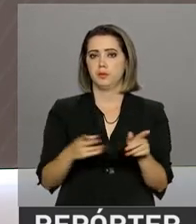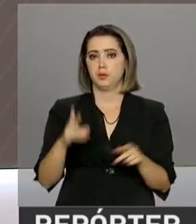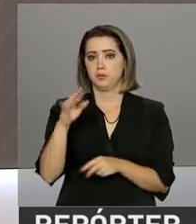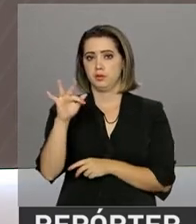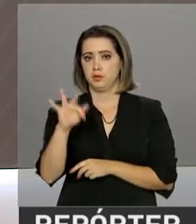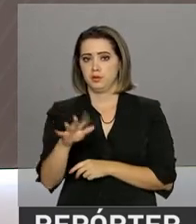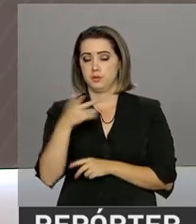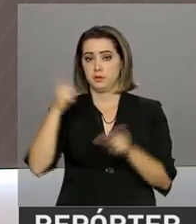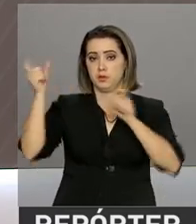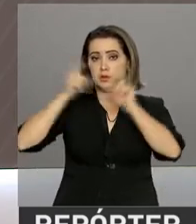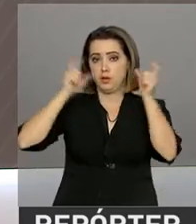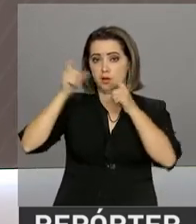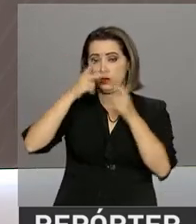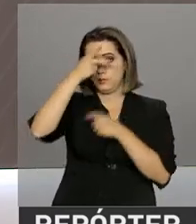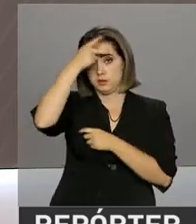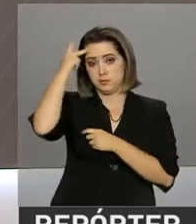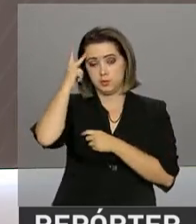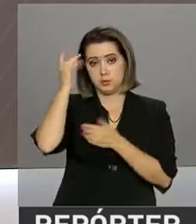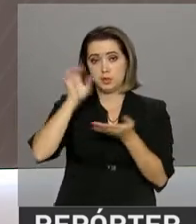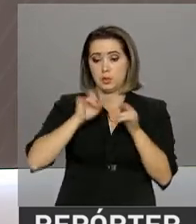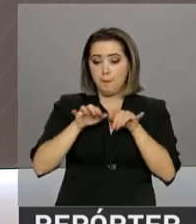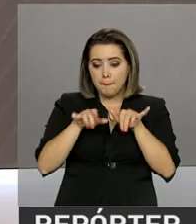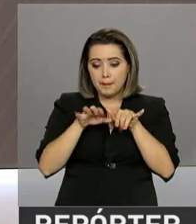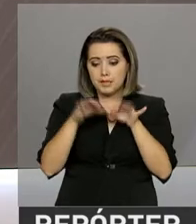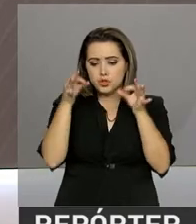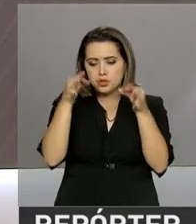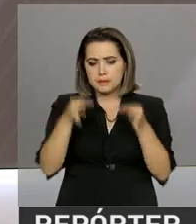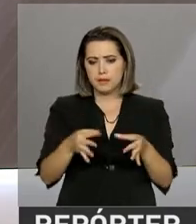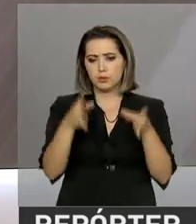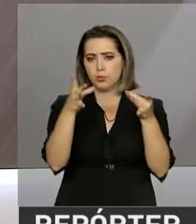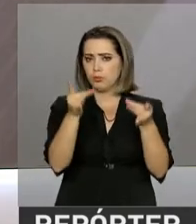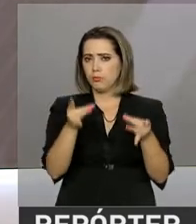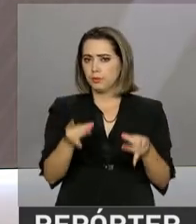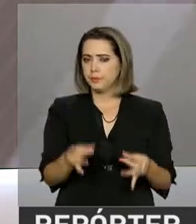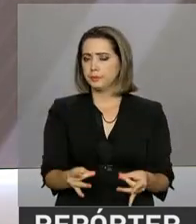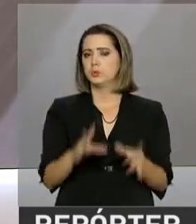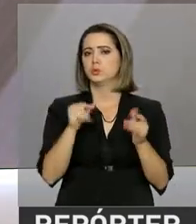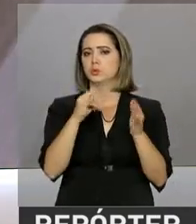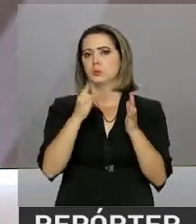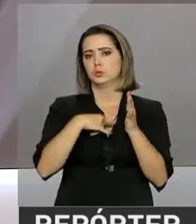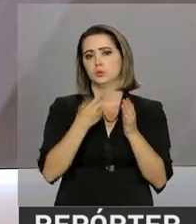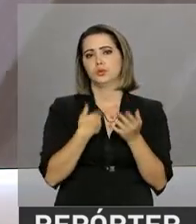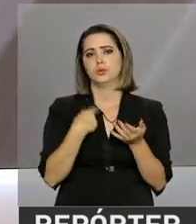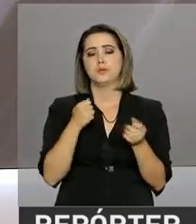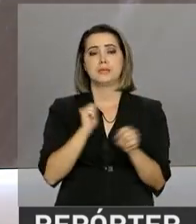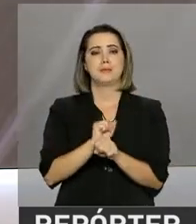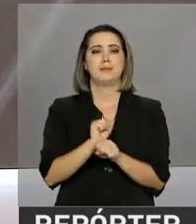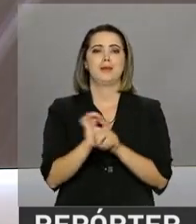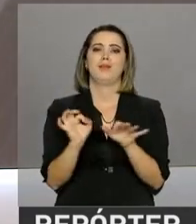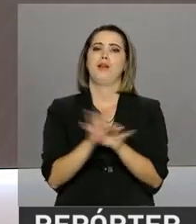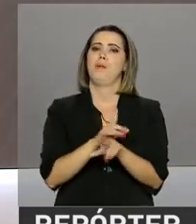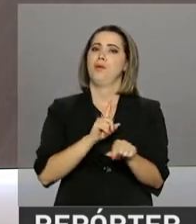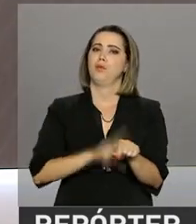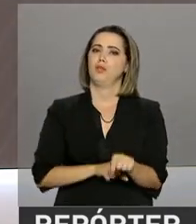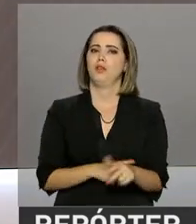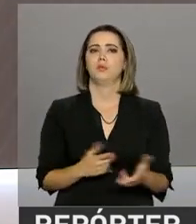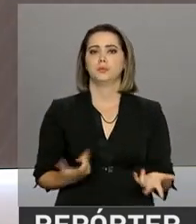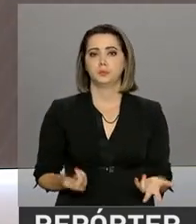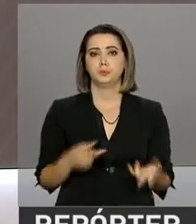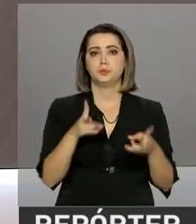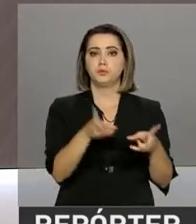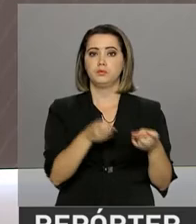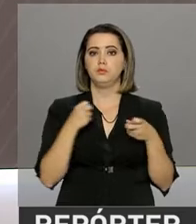federal faz um alerta para que os contribuintes preencham corretamente o documento e não deixem para enviar na última hora a